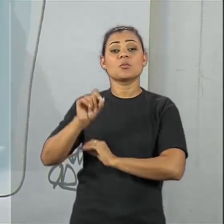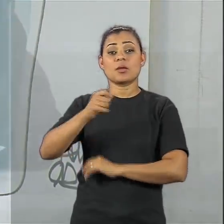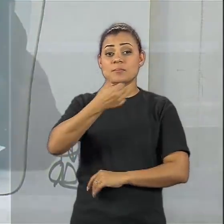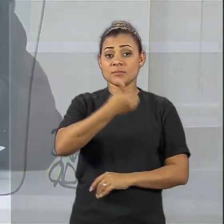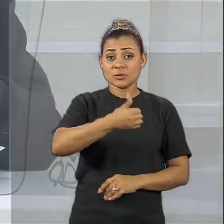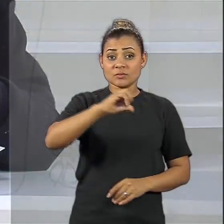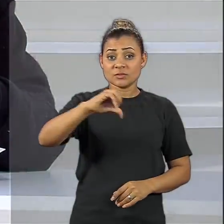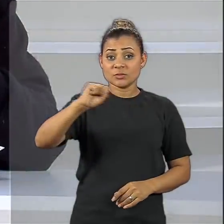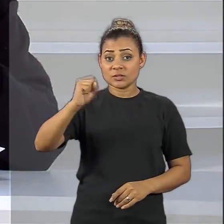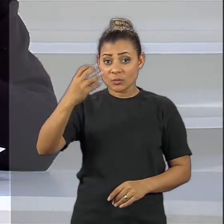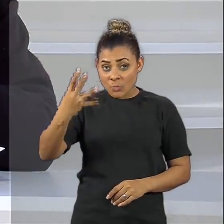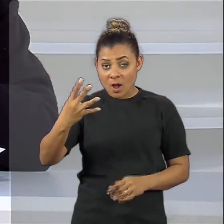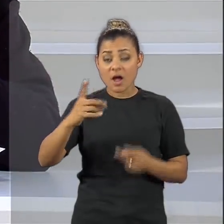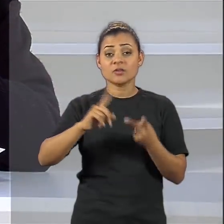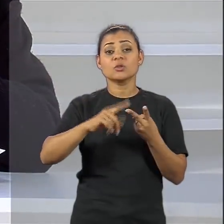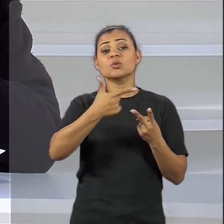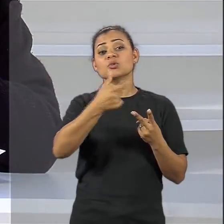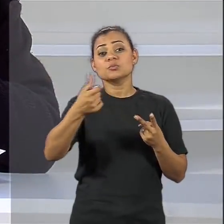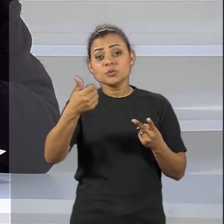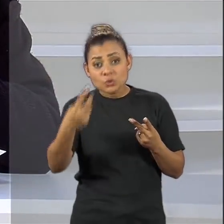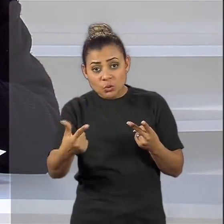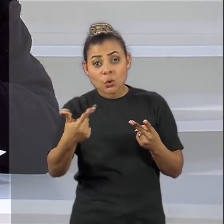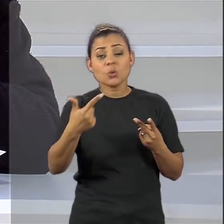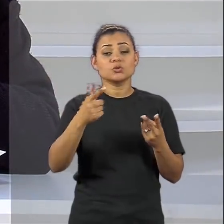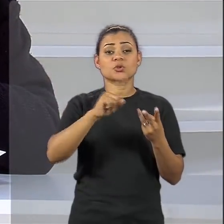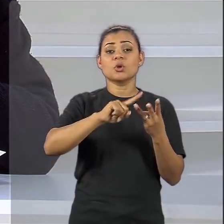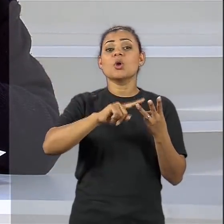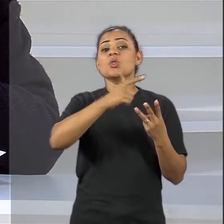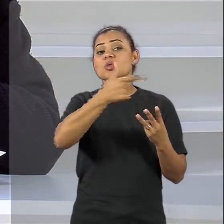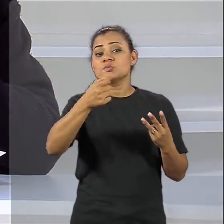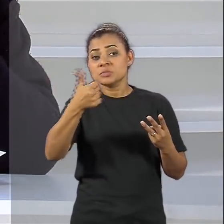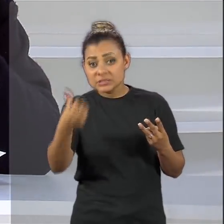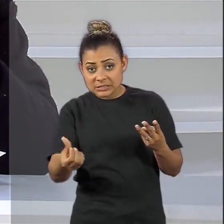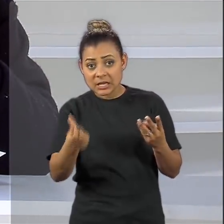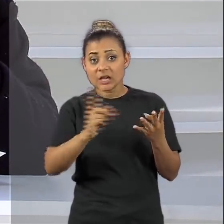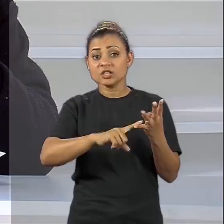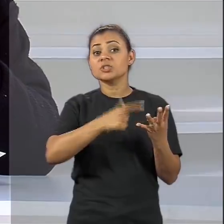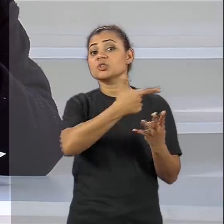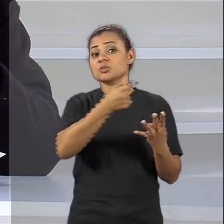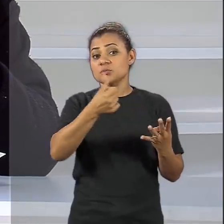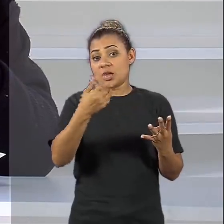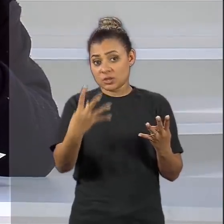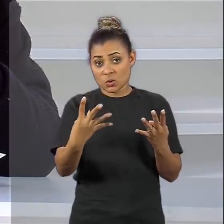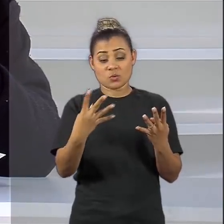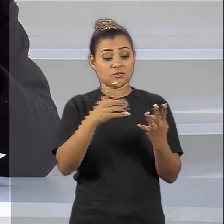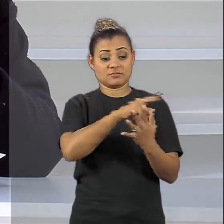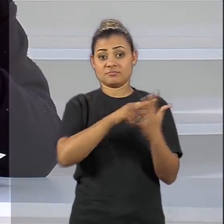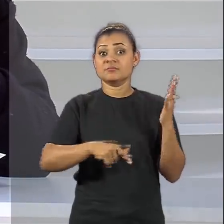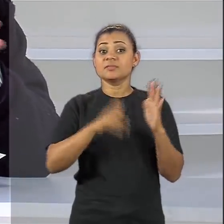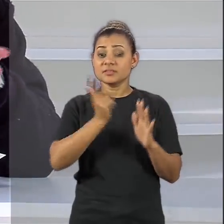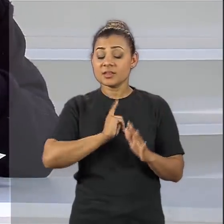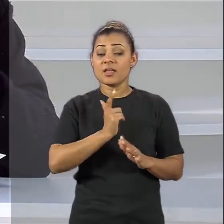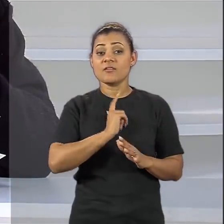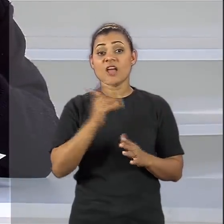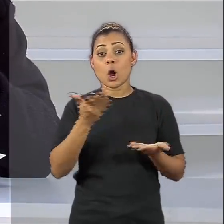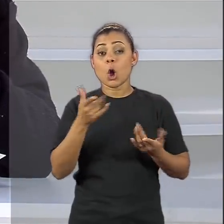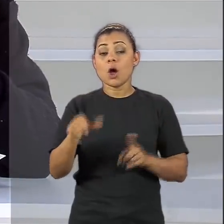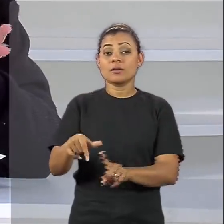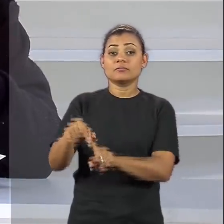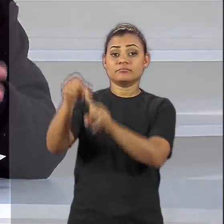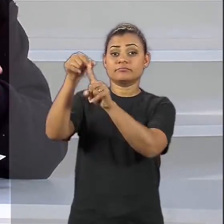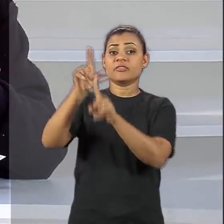94, 98, 2002, 2006... indicou a Dilma em 2010 e em 2014. Vai ter que indicar alguém agora, de novo, aparentemente